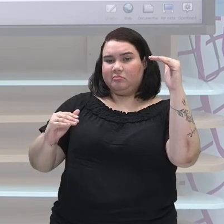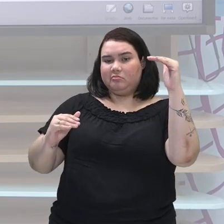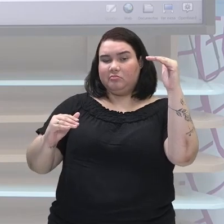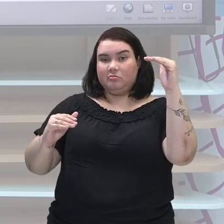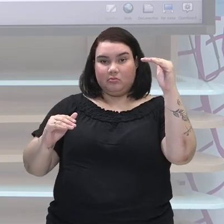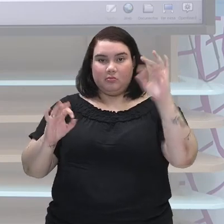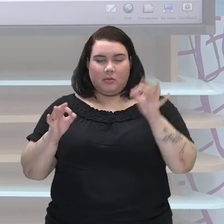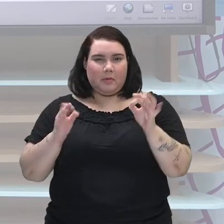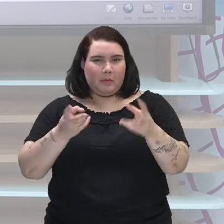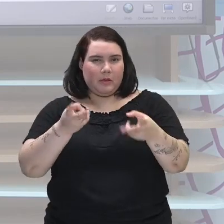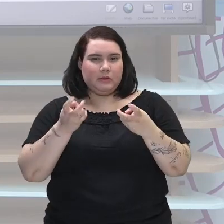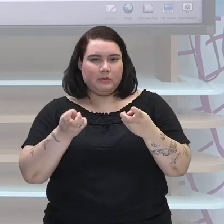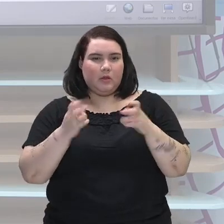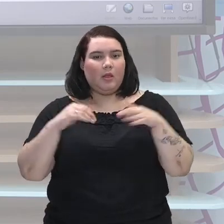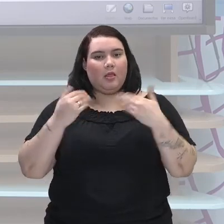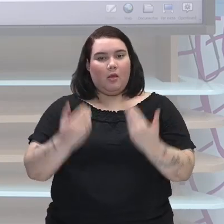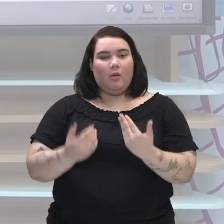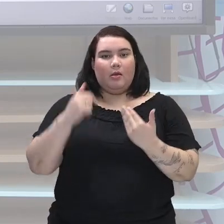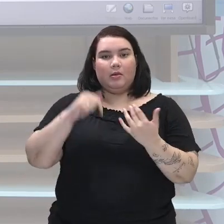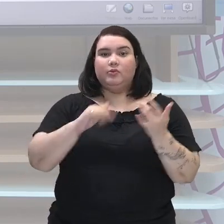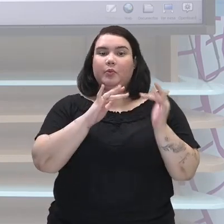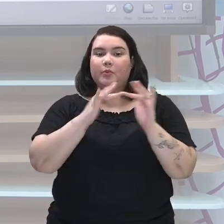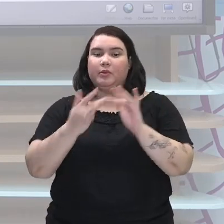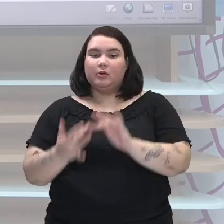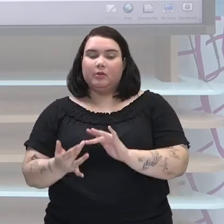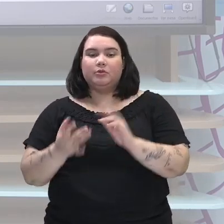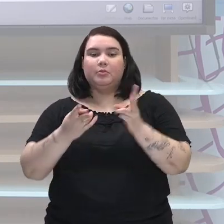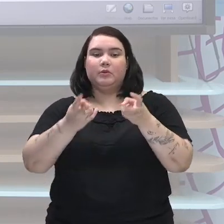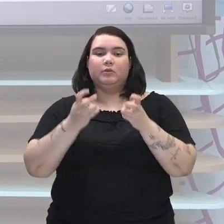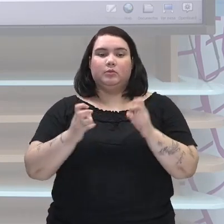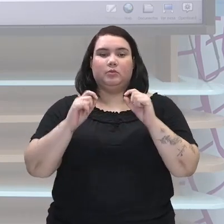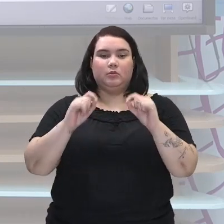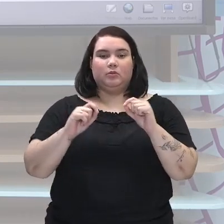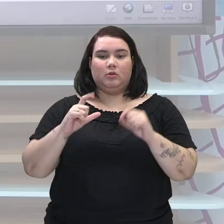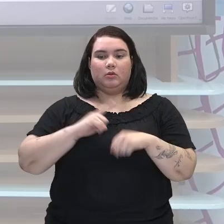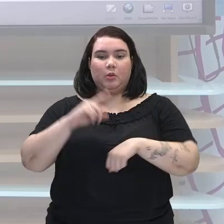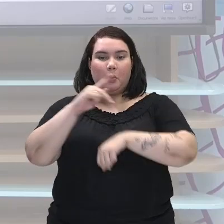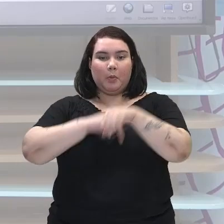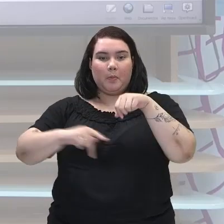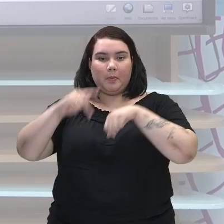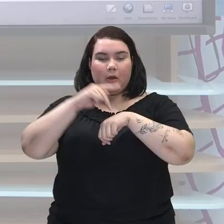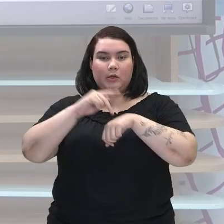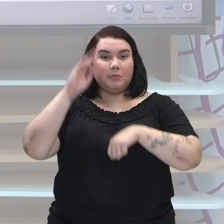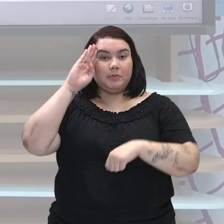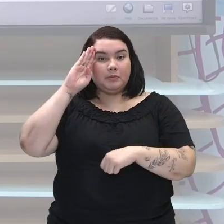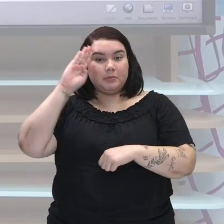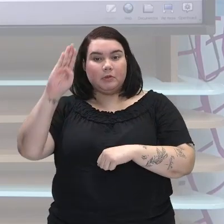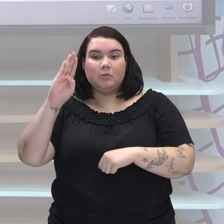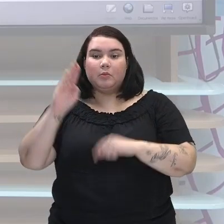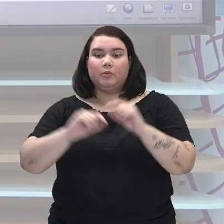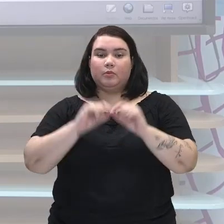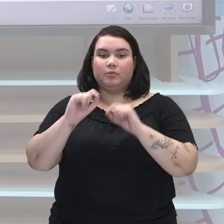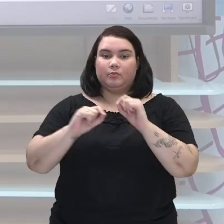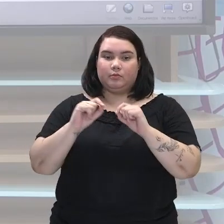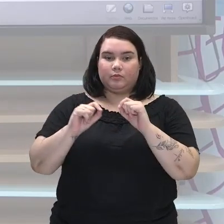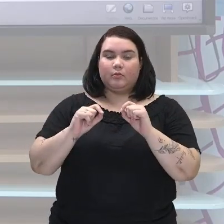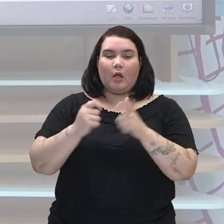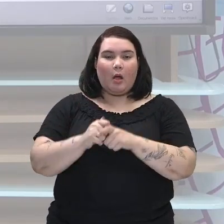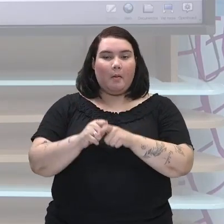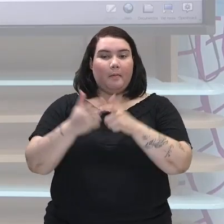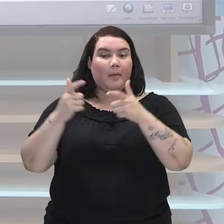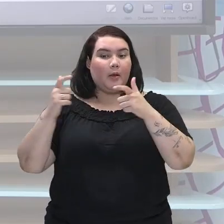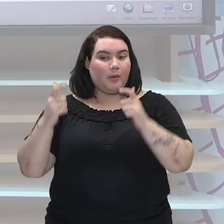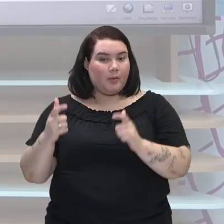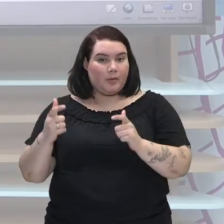desse discurso que você vai ter justamente os países, principalmente, né, na sua grande